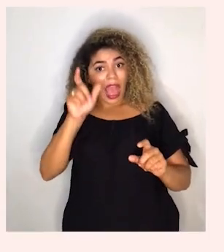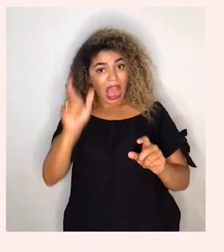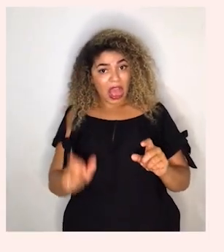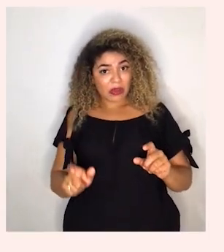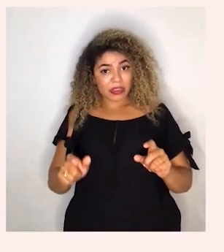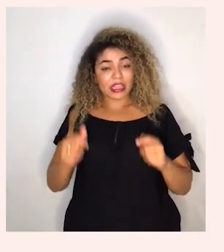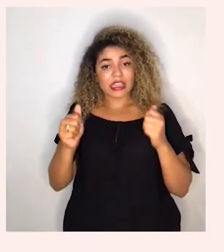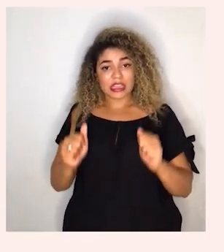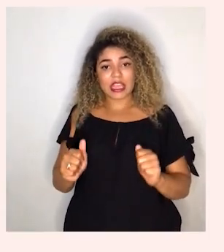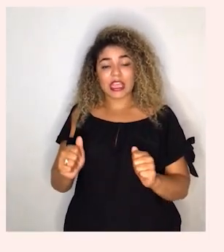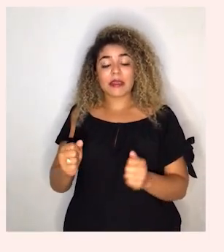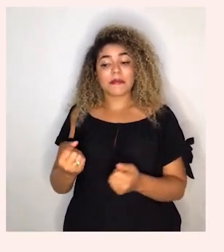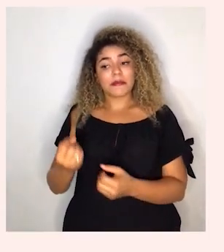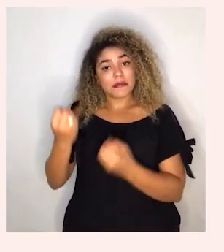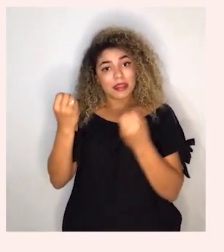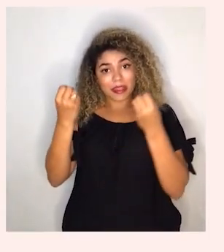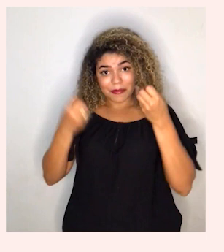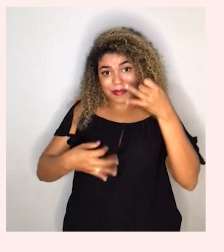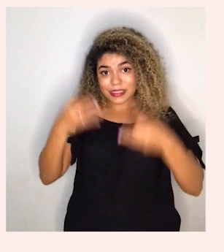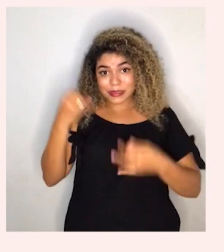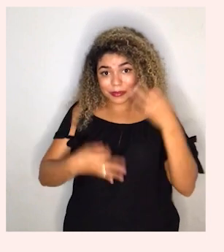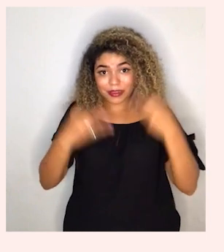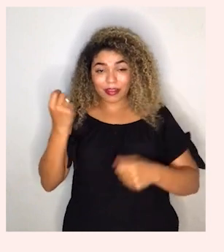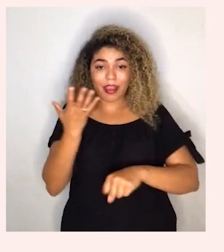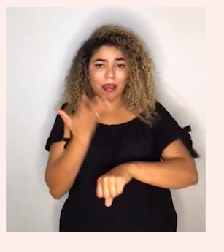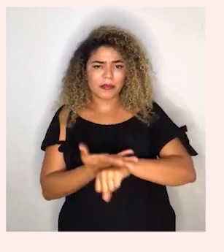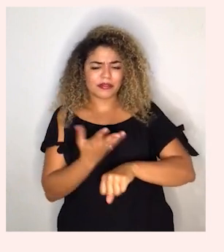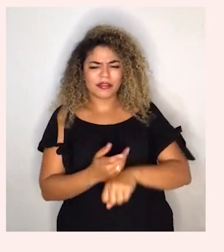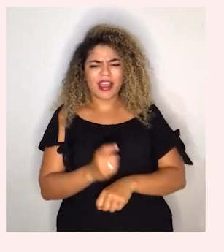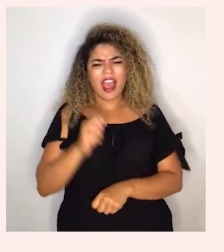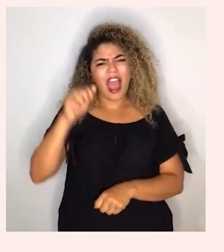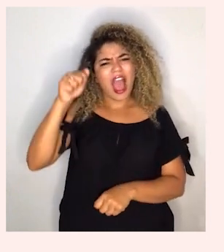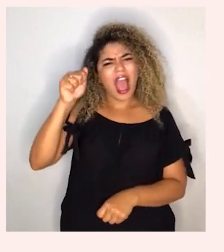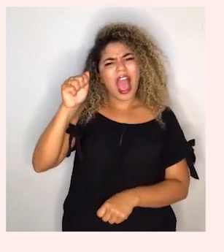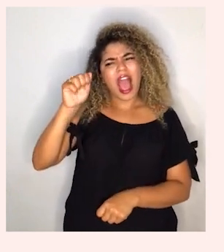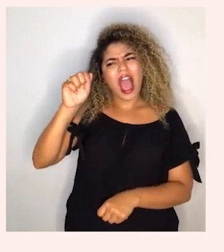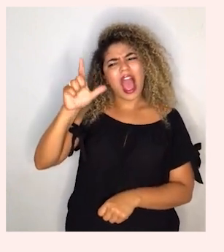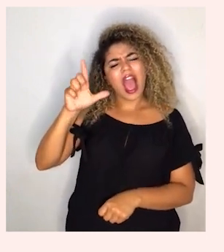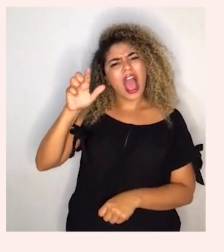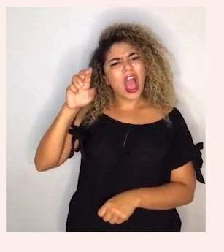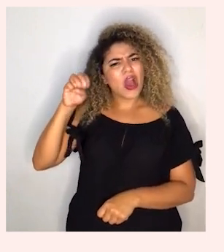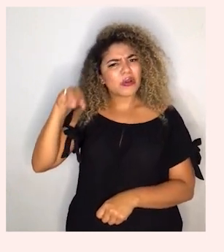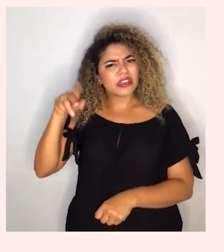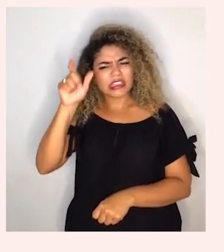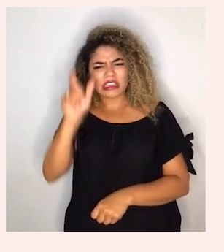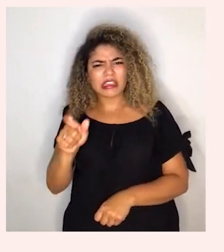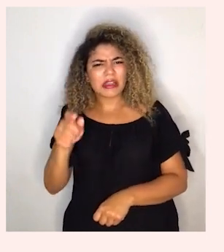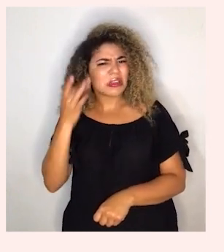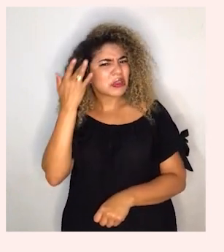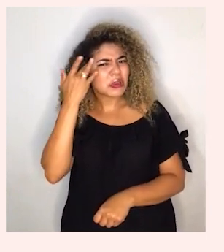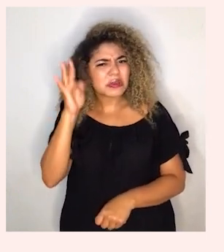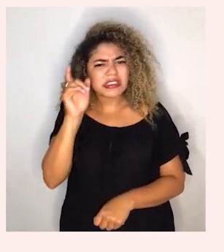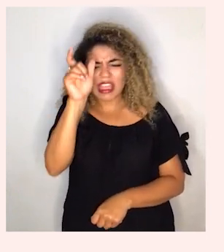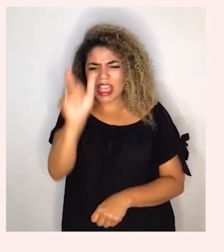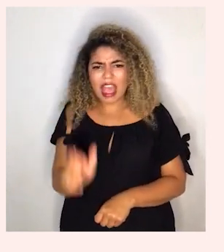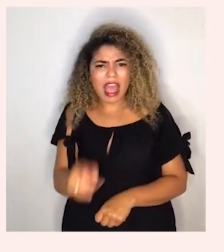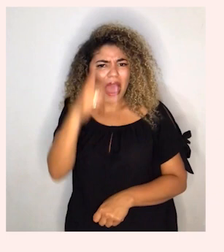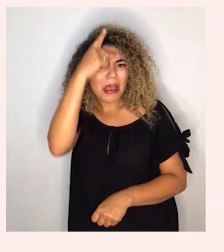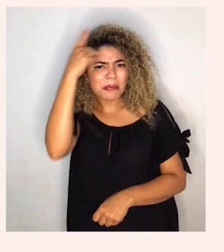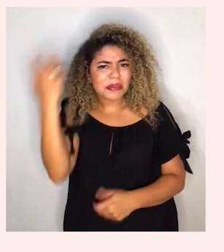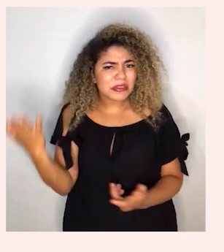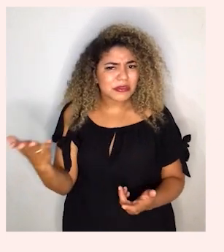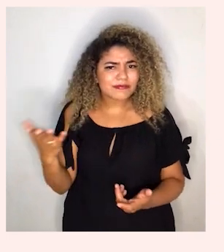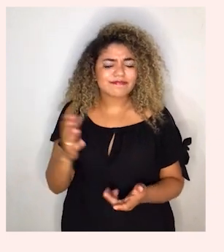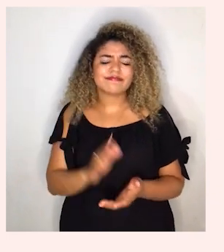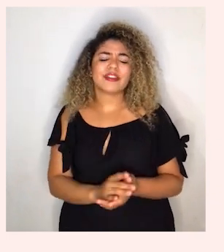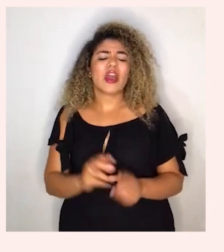matéria. O termo alguém significa uma pessoa cuja identidade não é especificada ou definida e, portanto, substitui